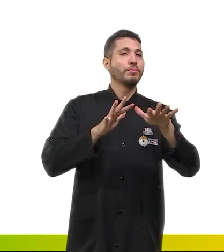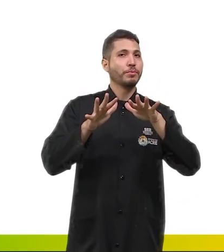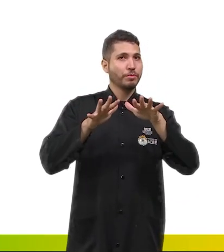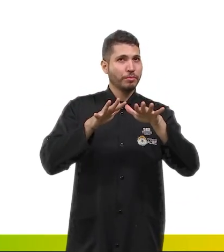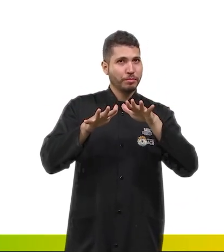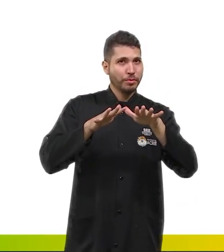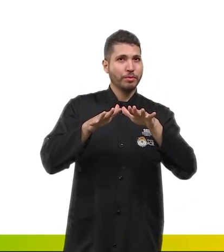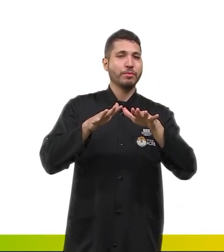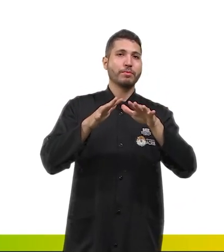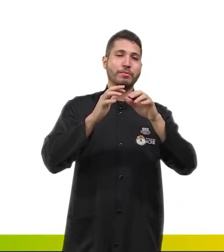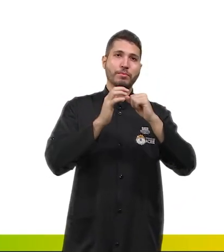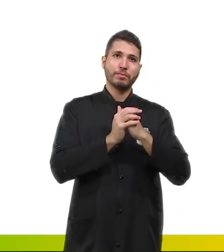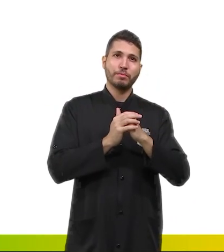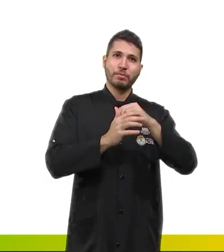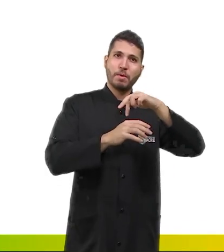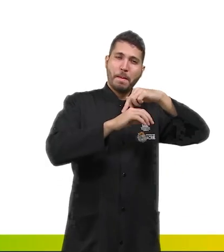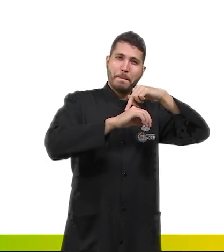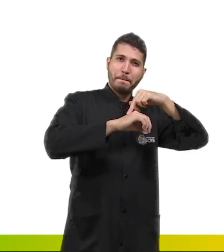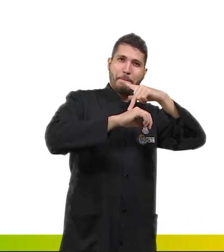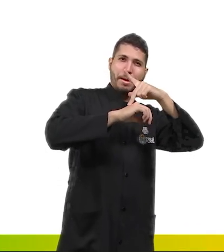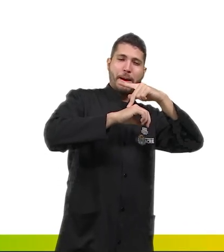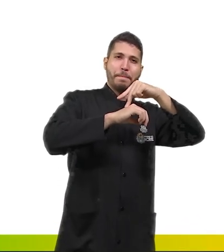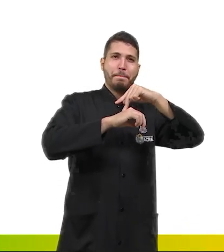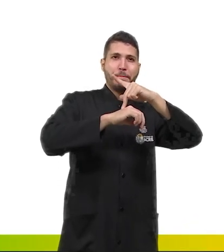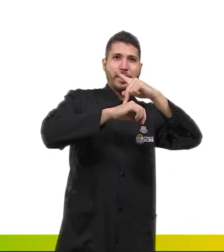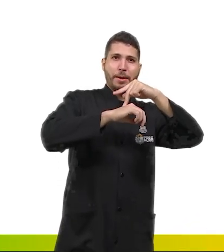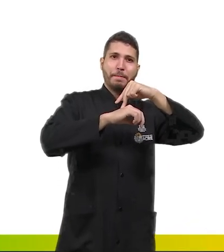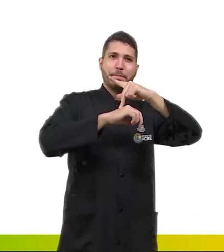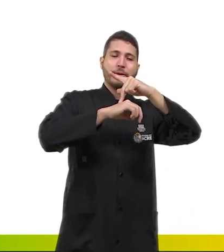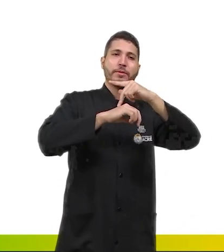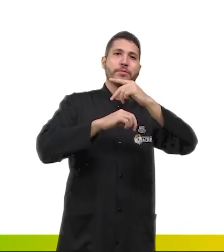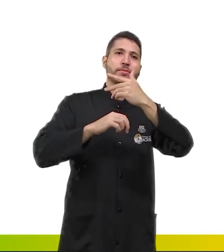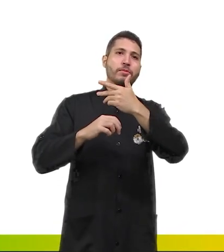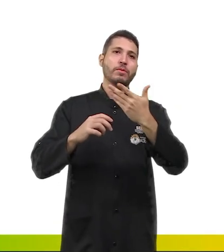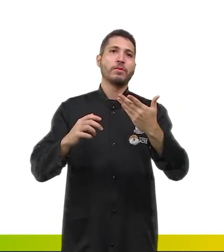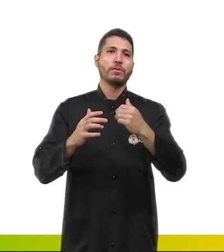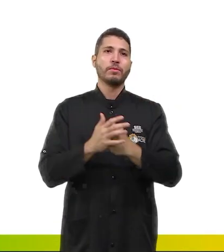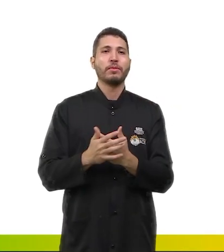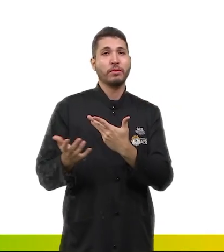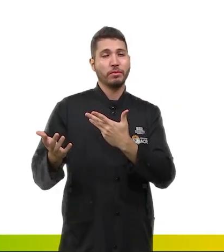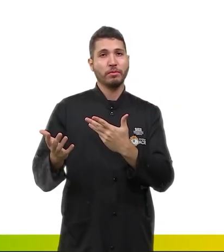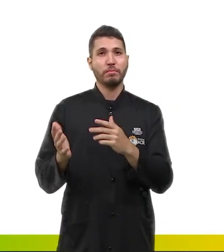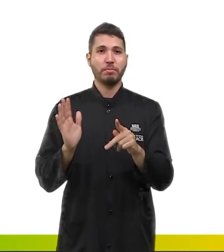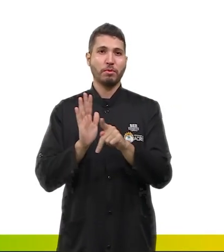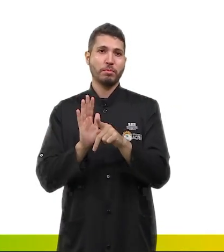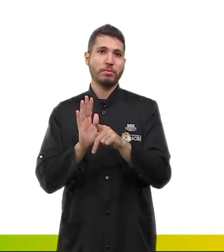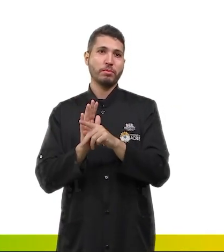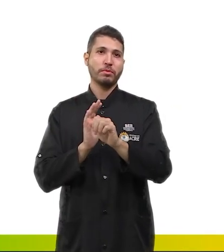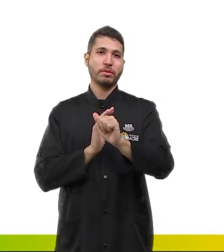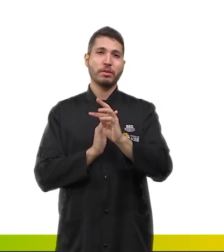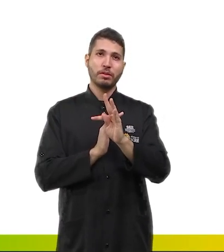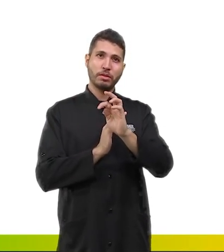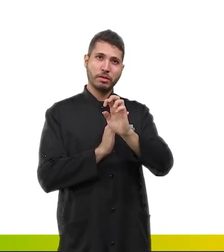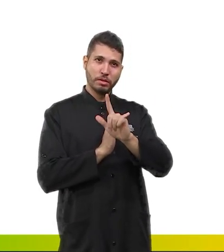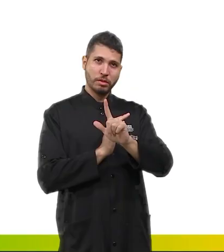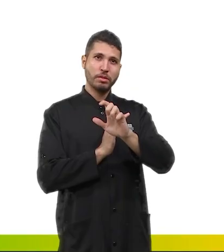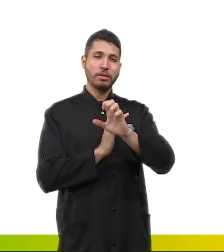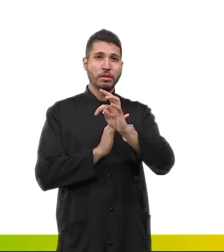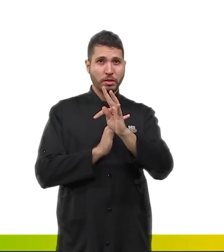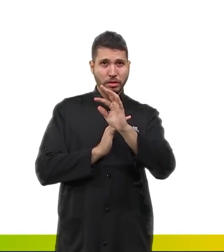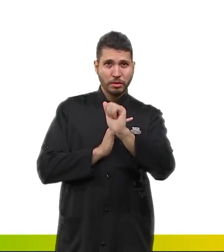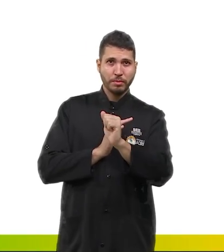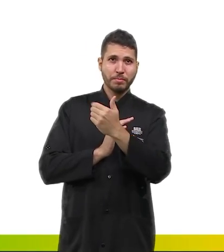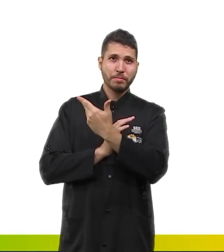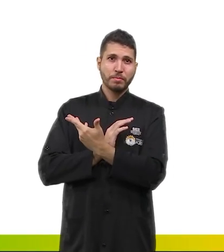ginasta aqui, ó, fazendo o pulo, o salto, já com o trabalho da flexibilidade. Beleza? Então aqui,